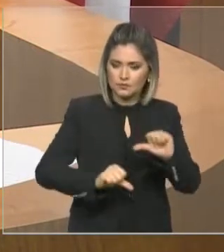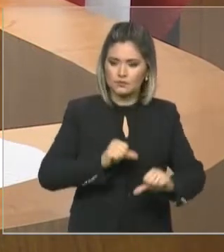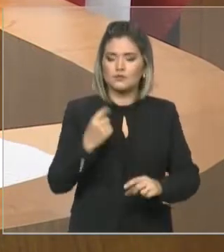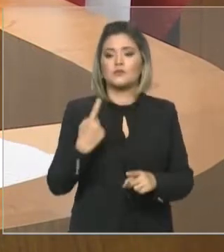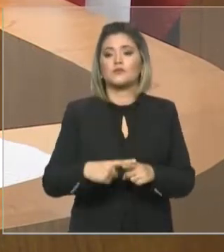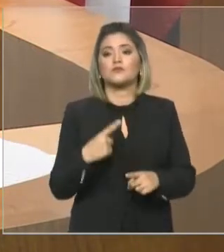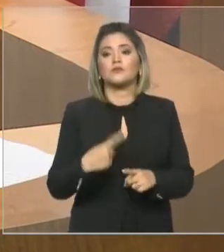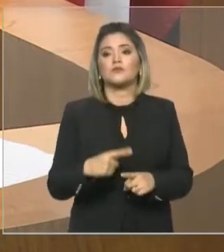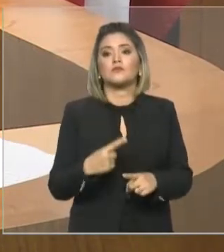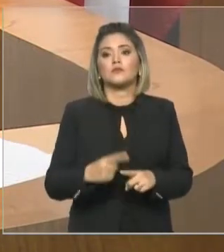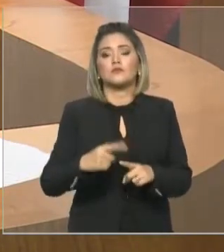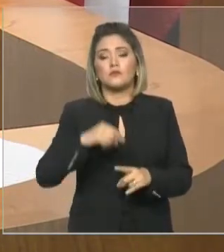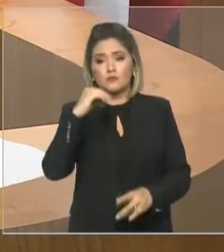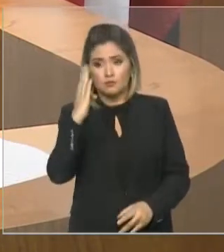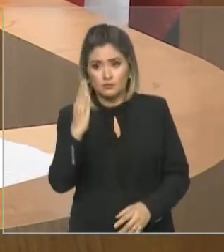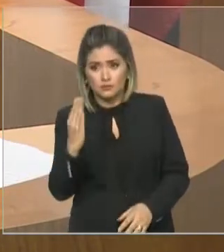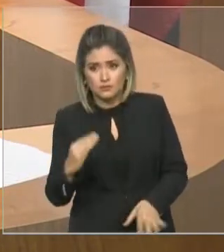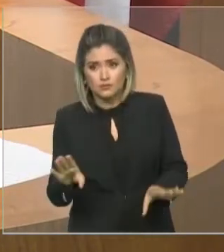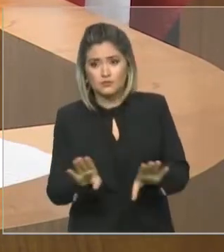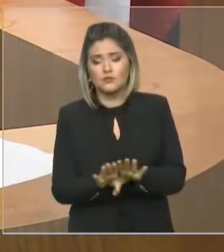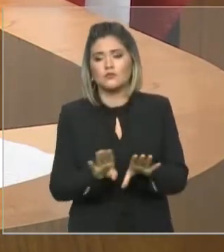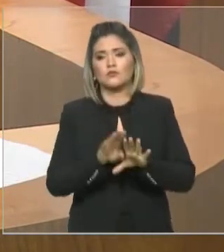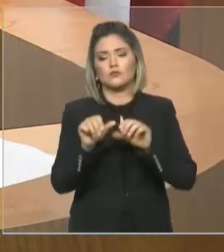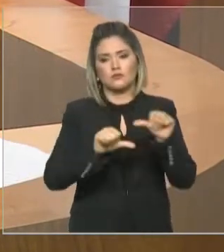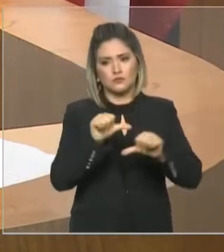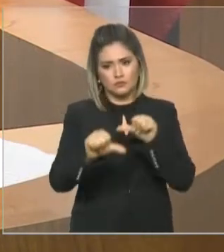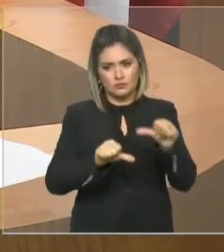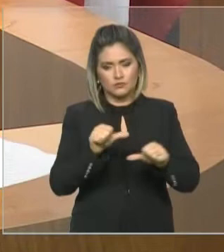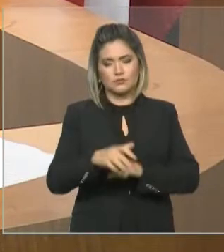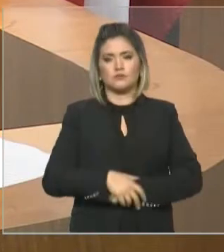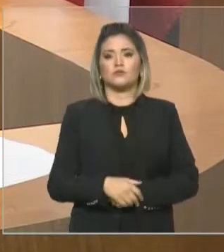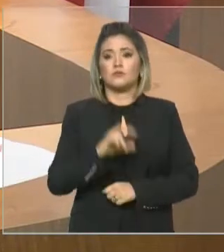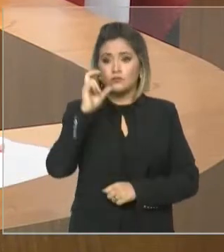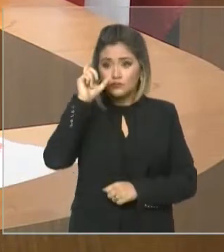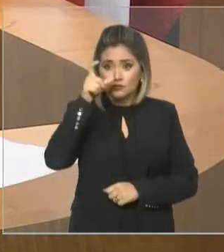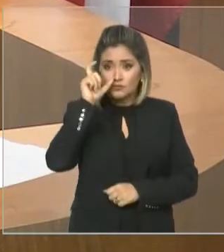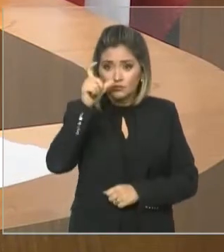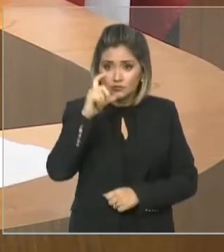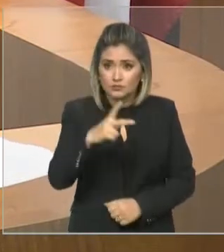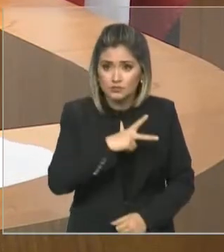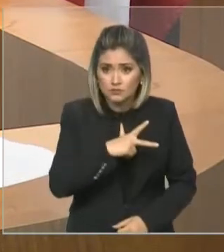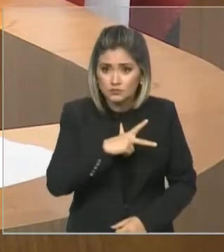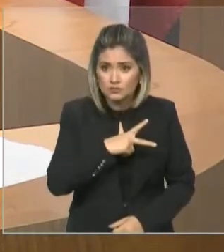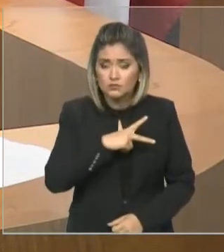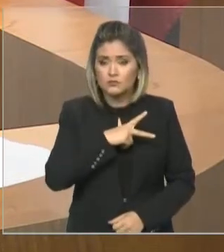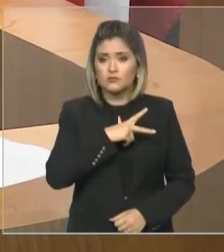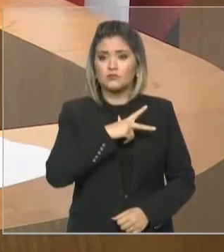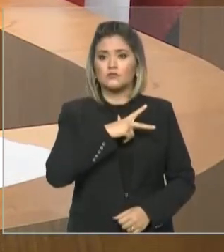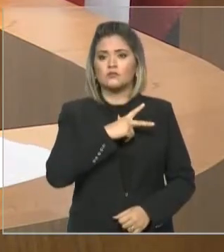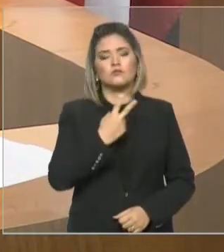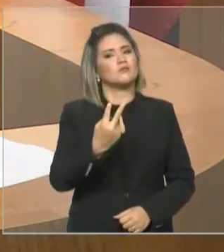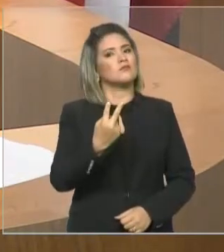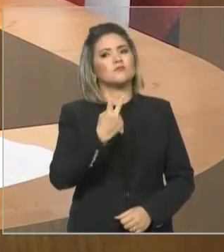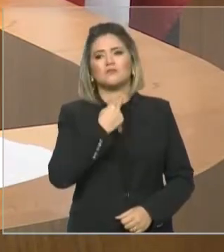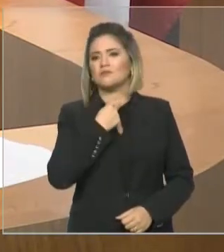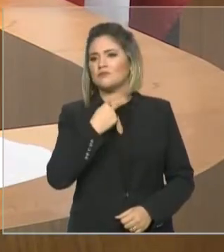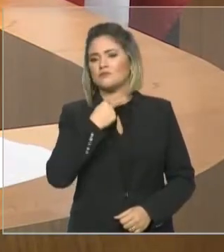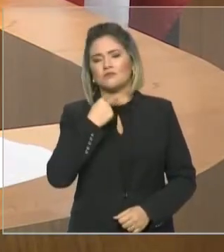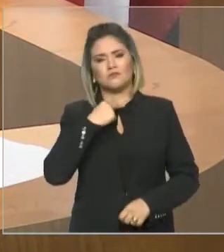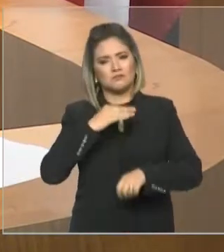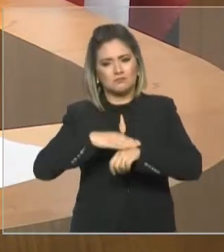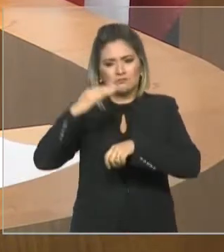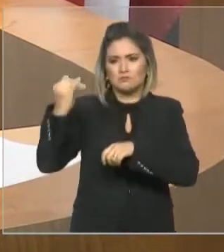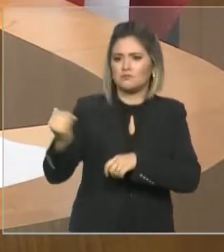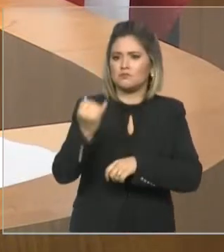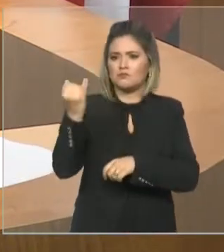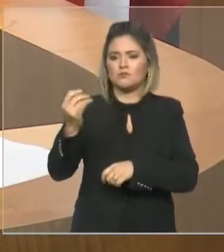pois o país também mudou. Os interesses pessoais não podem estar acima dos interesses da população. A leitura que